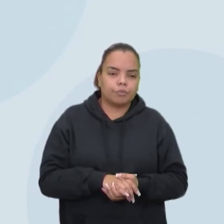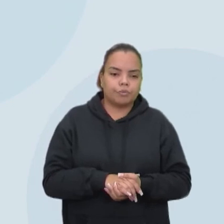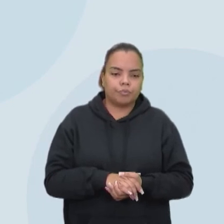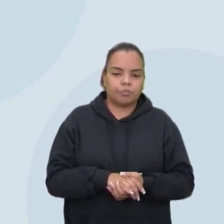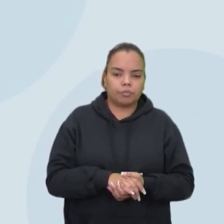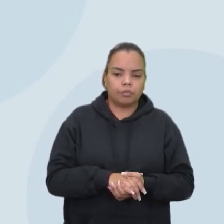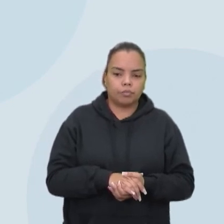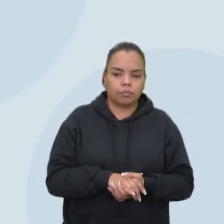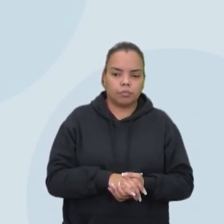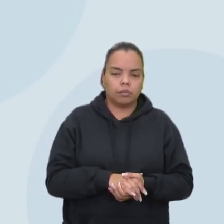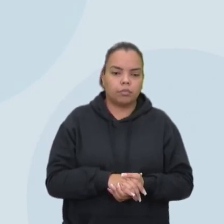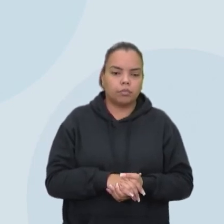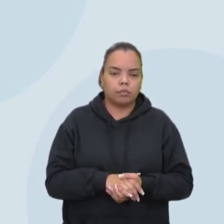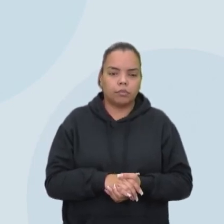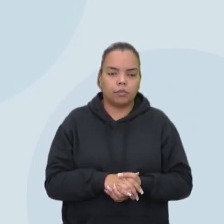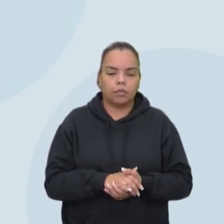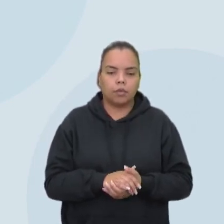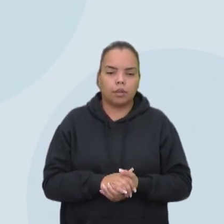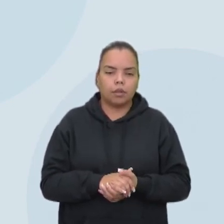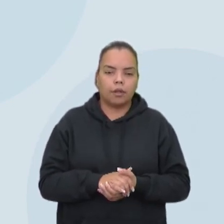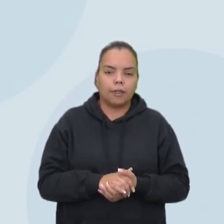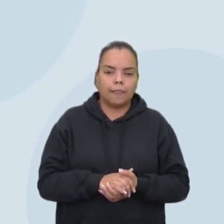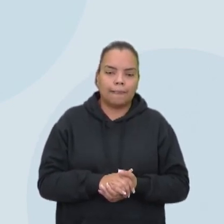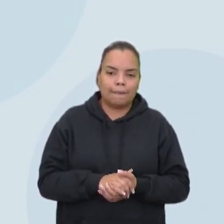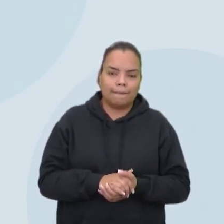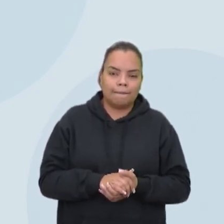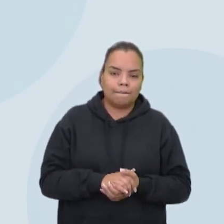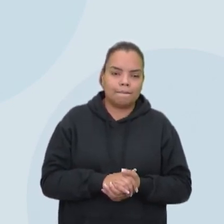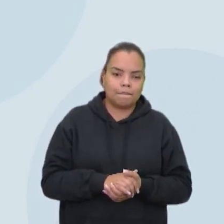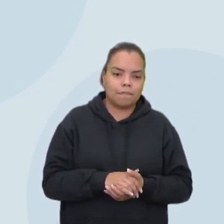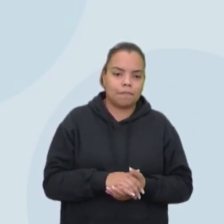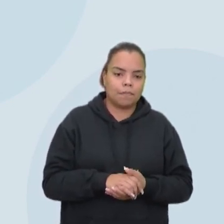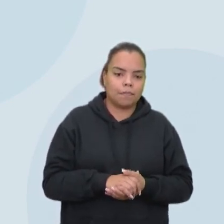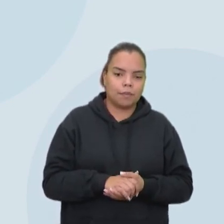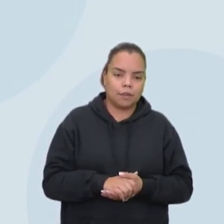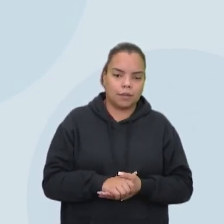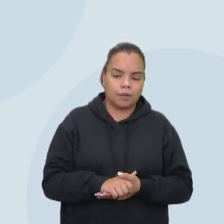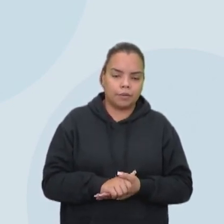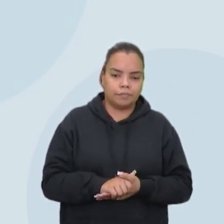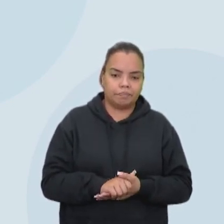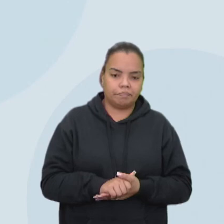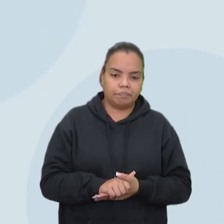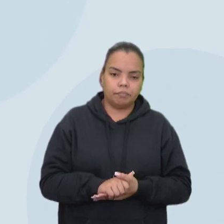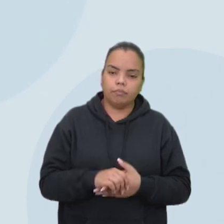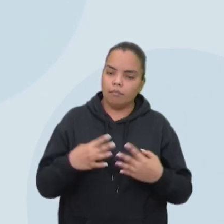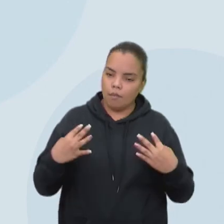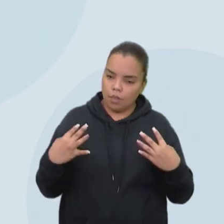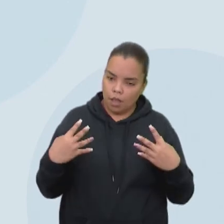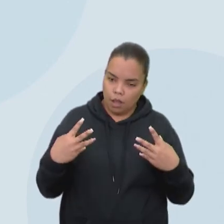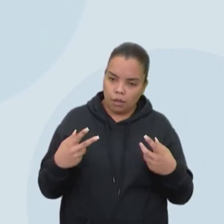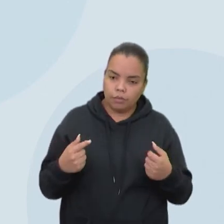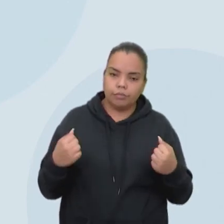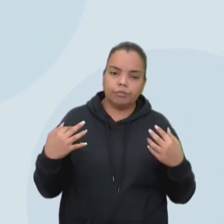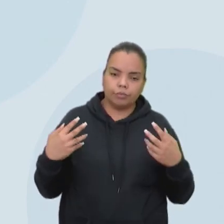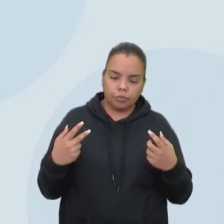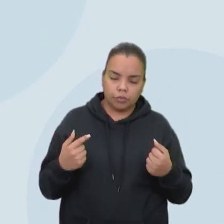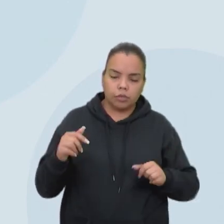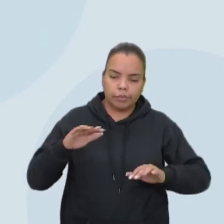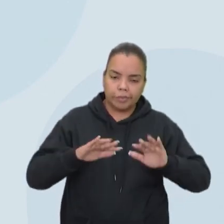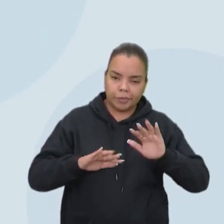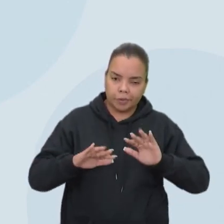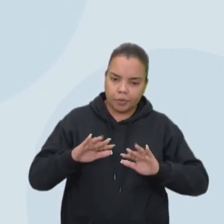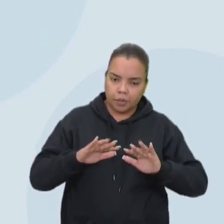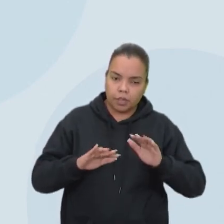é essa a questão, a qualidade da voz. O ritmo da fala, pausa, risos, gritos, tudo isso são elementos paralinguísticos. Então eles têm que